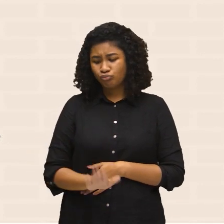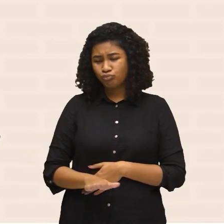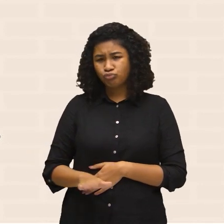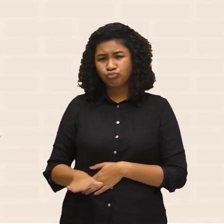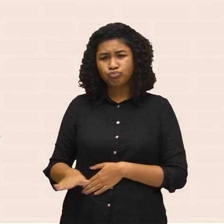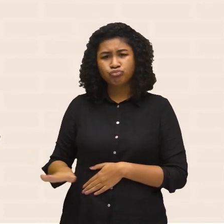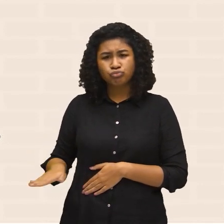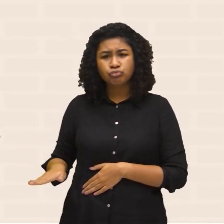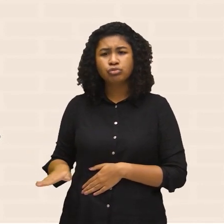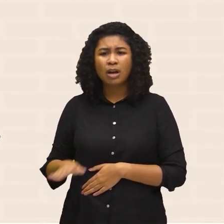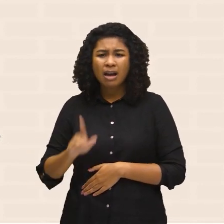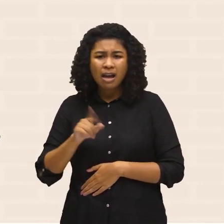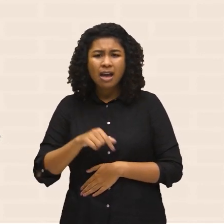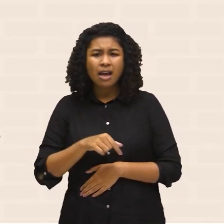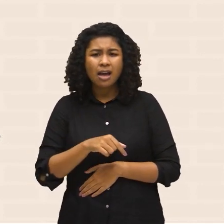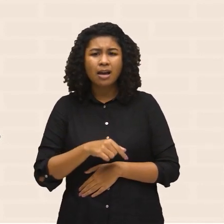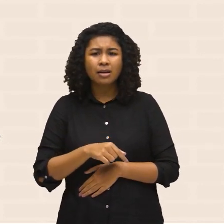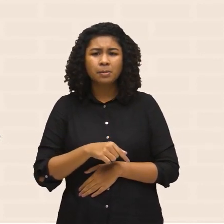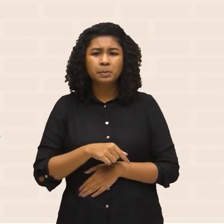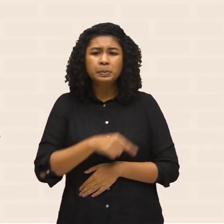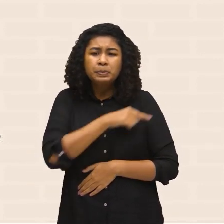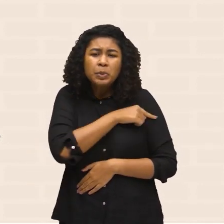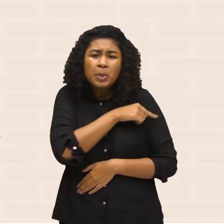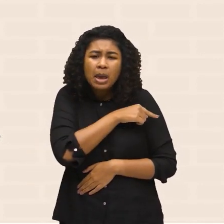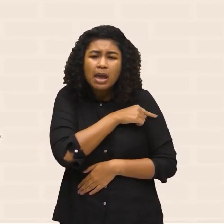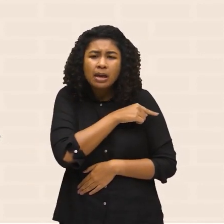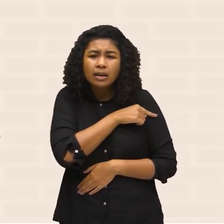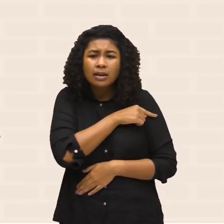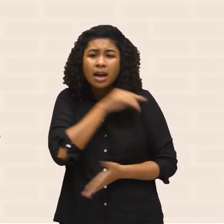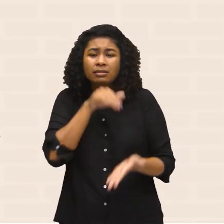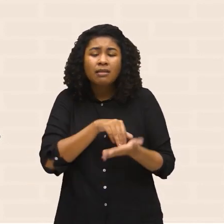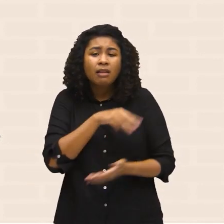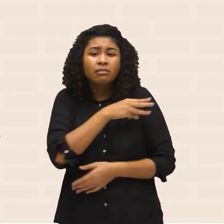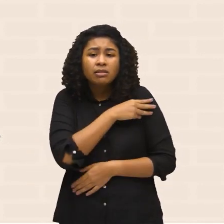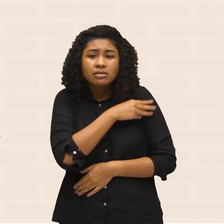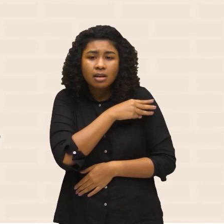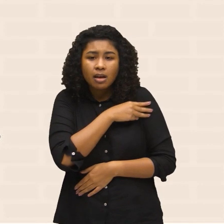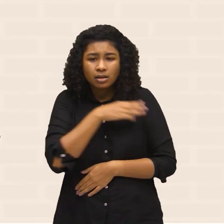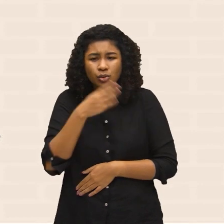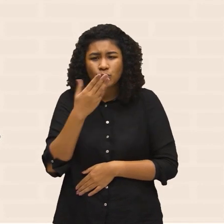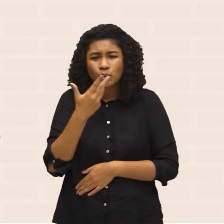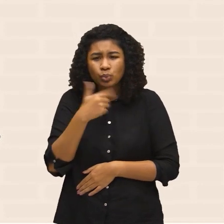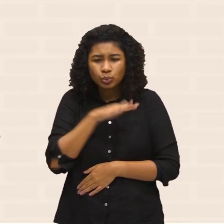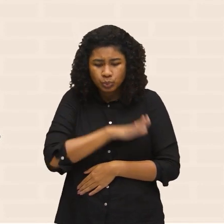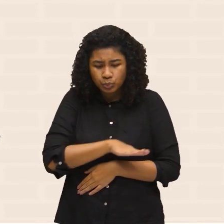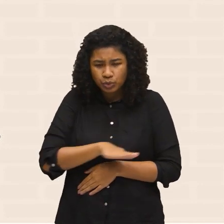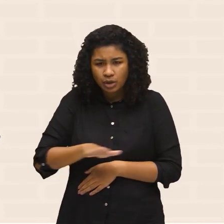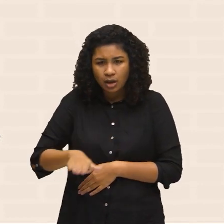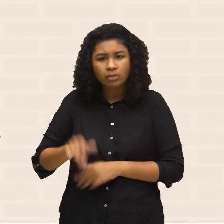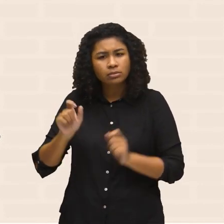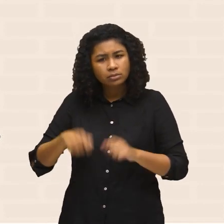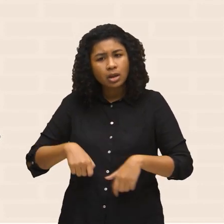a primeirinha até a terceirinha, a gente pode contar aquelas histórias infantis, né? Eu lembro muito